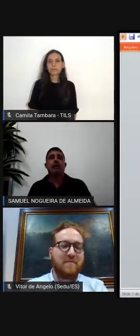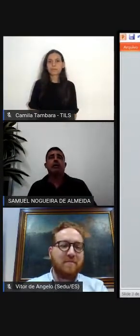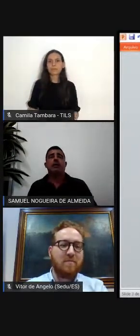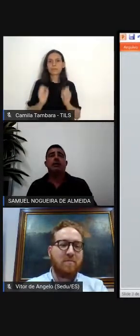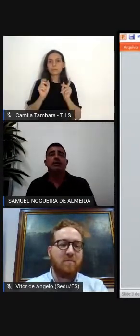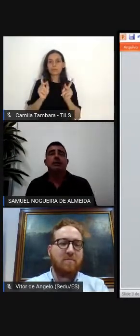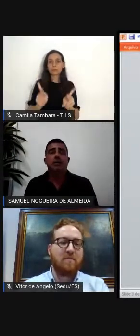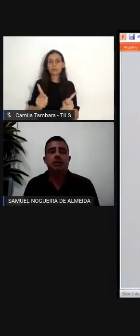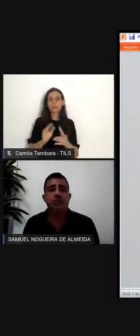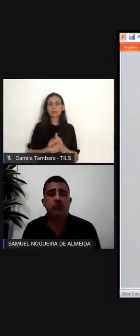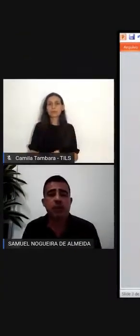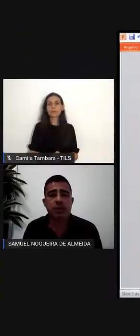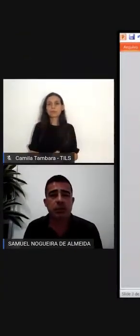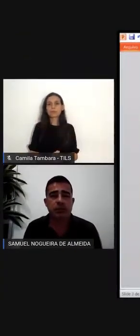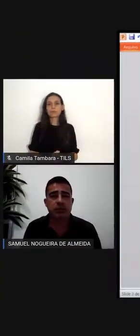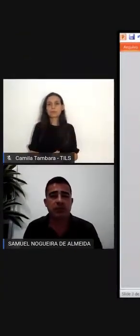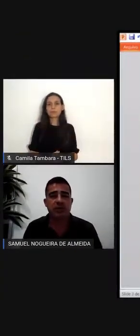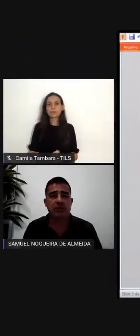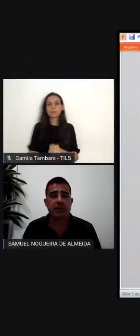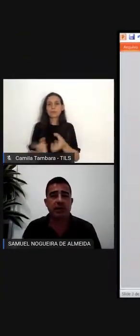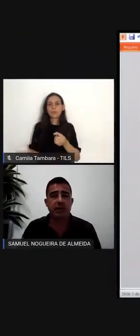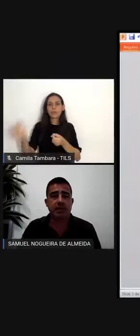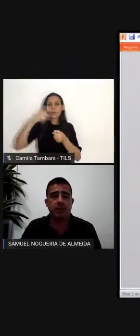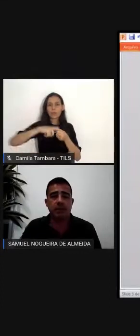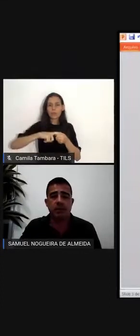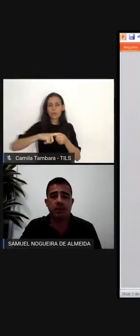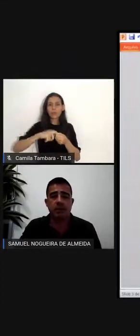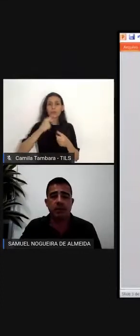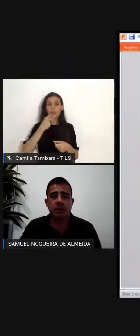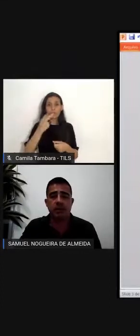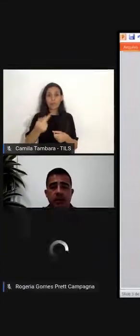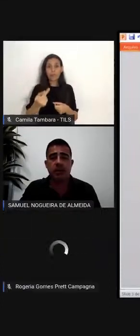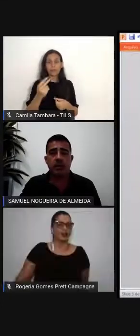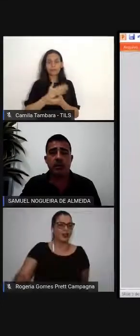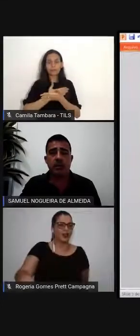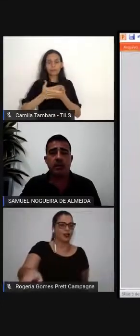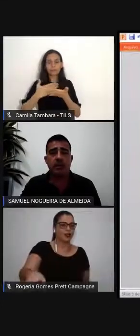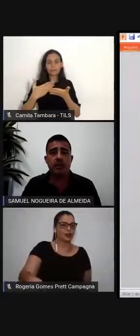Ok. Então, assim, voltando à fala aqui,